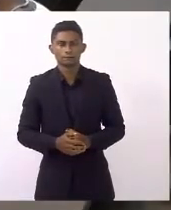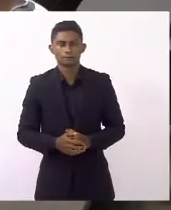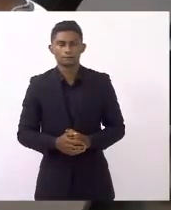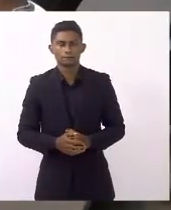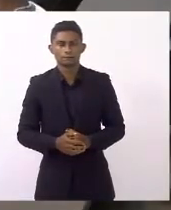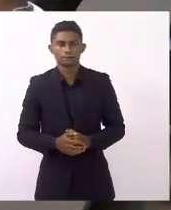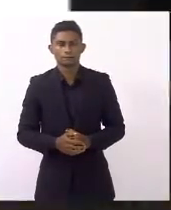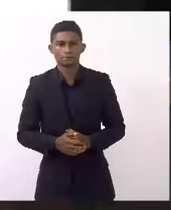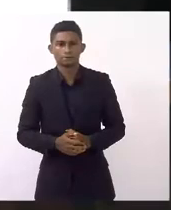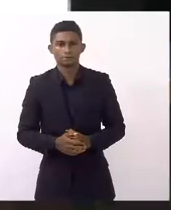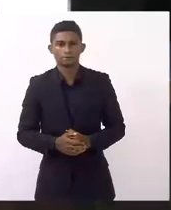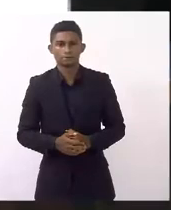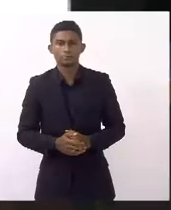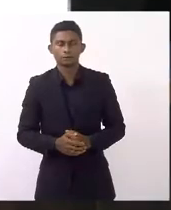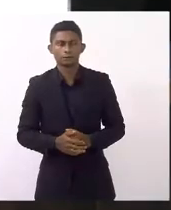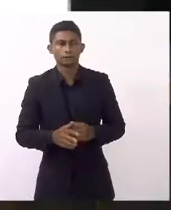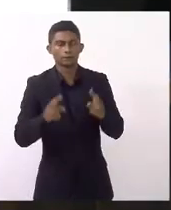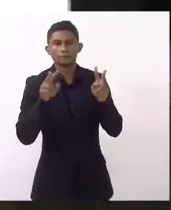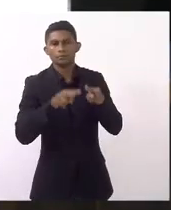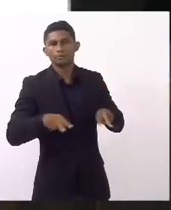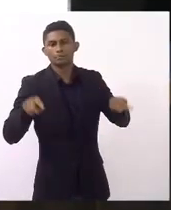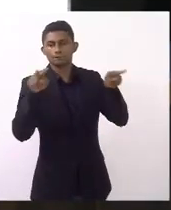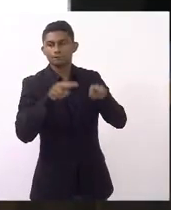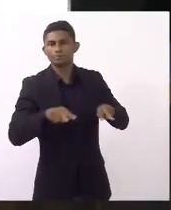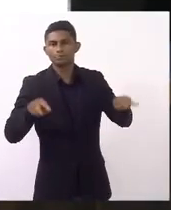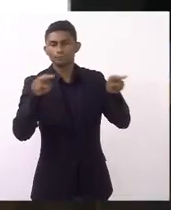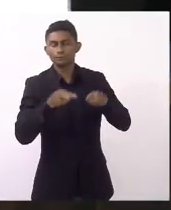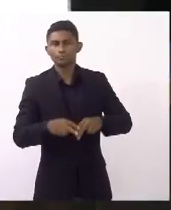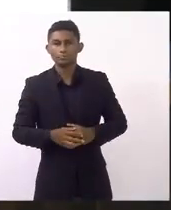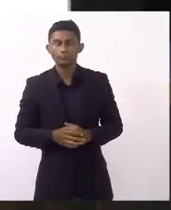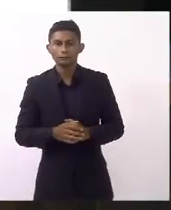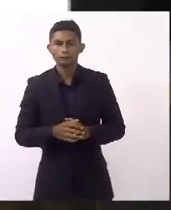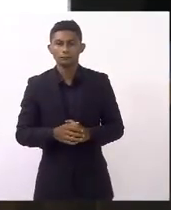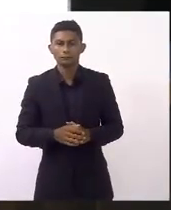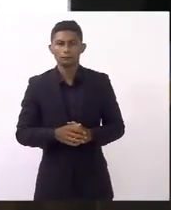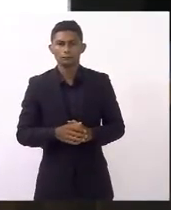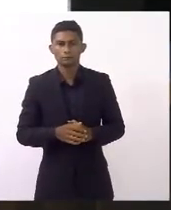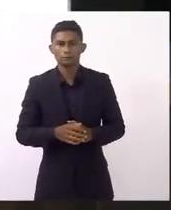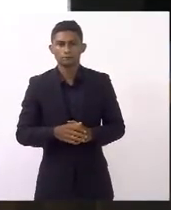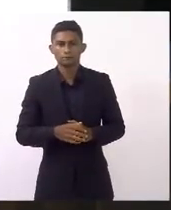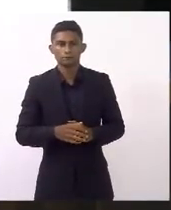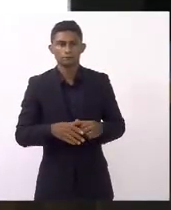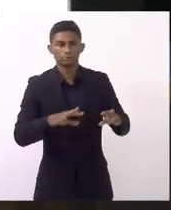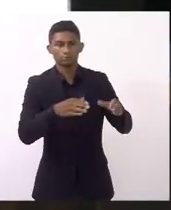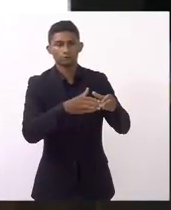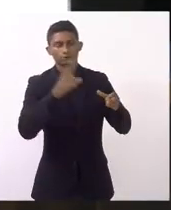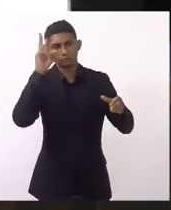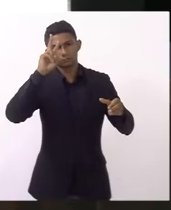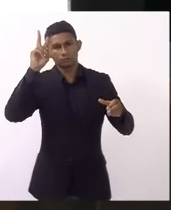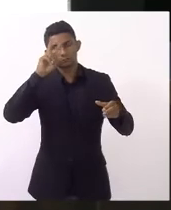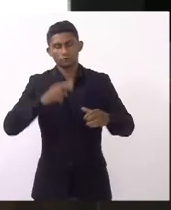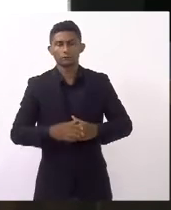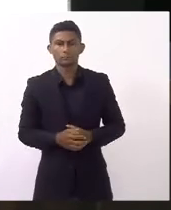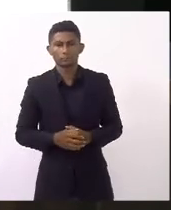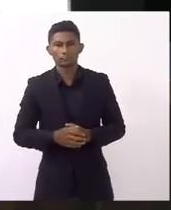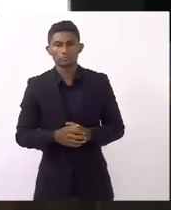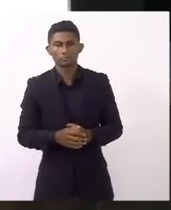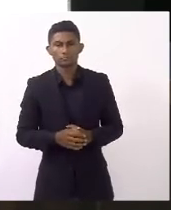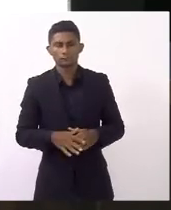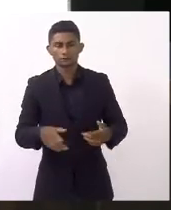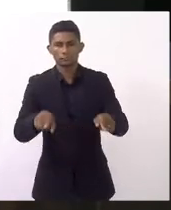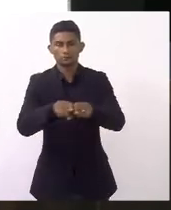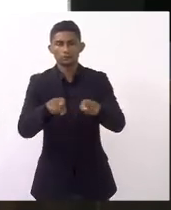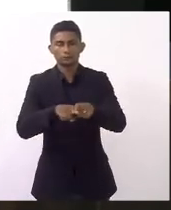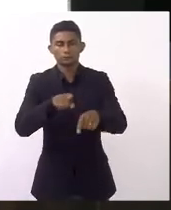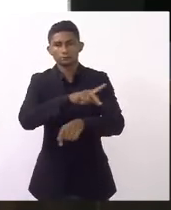é visibilizar não Não somente a história de um grupo específico mas a